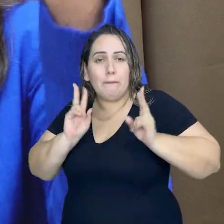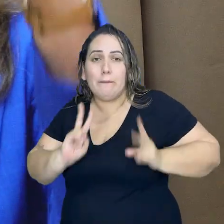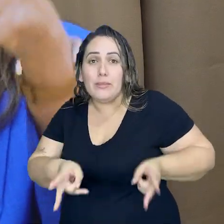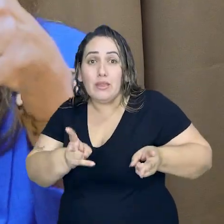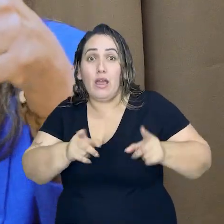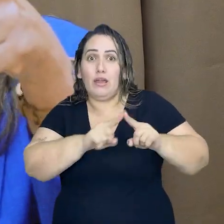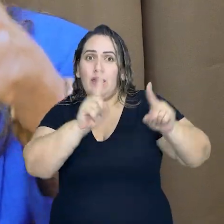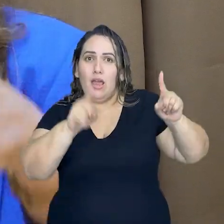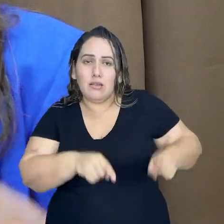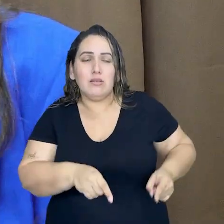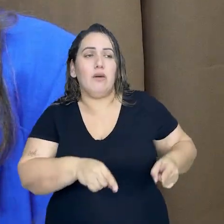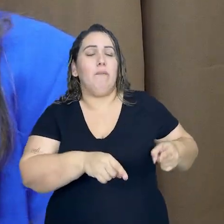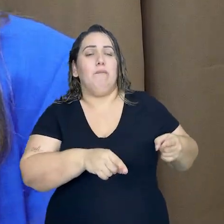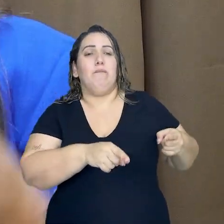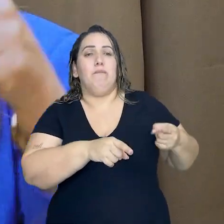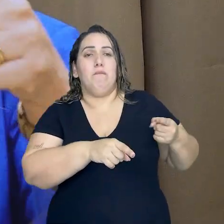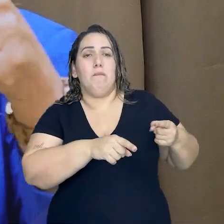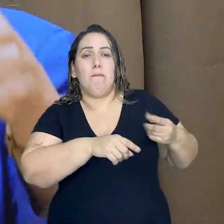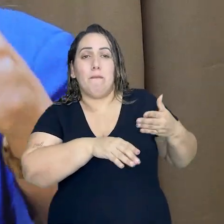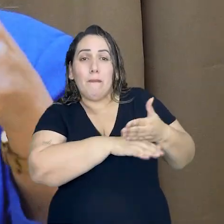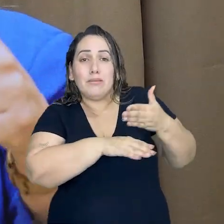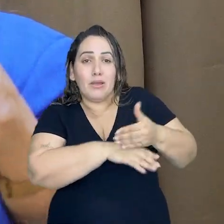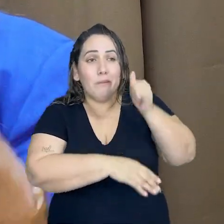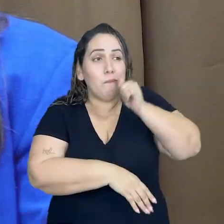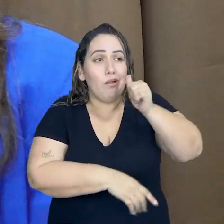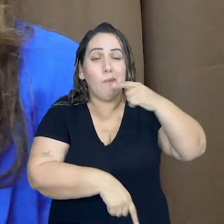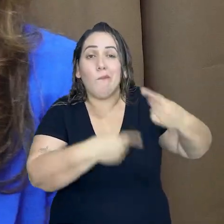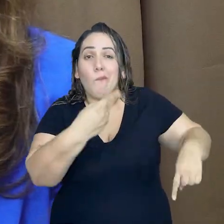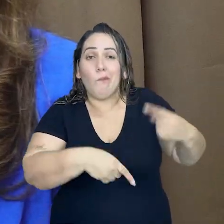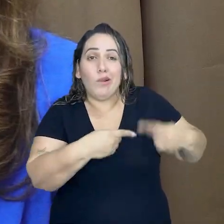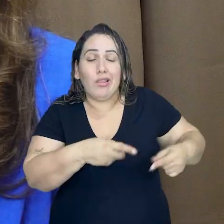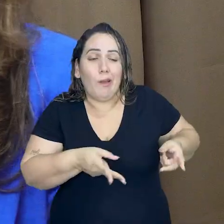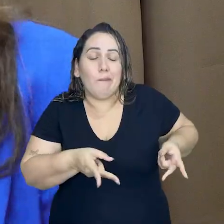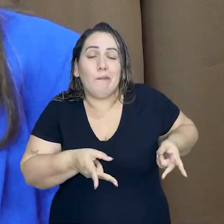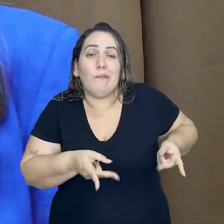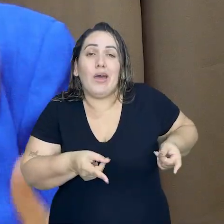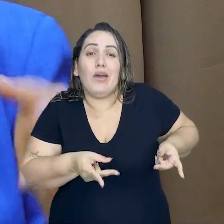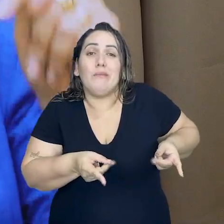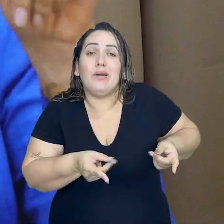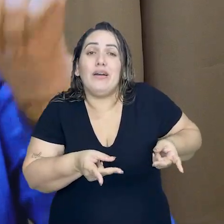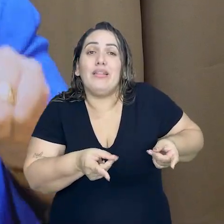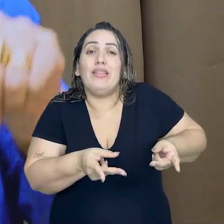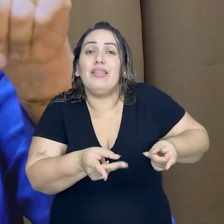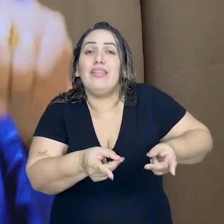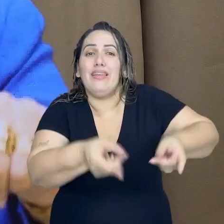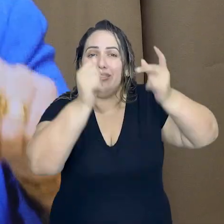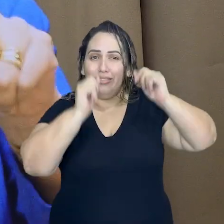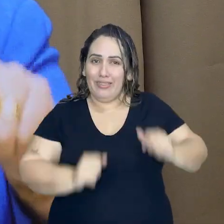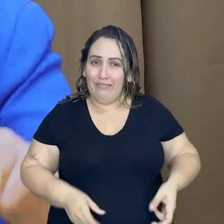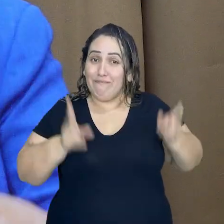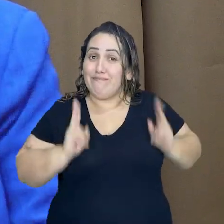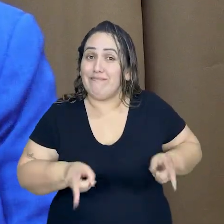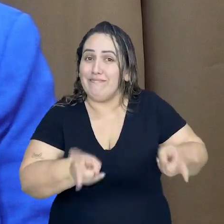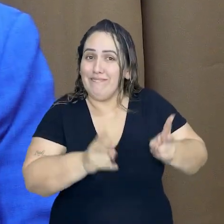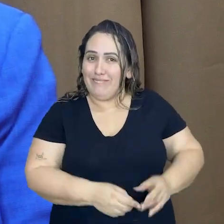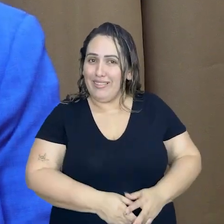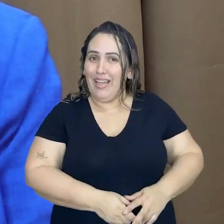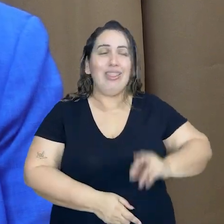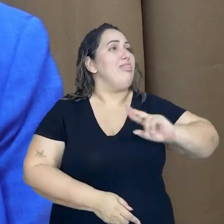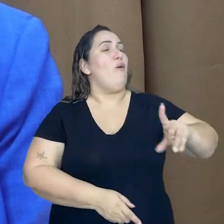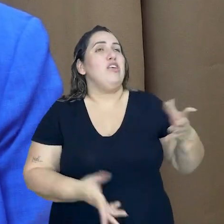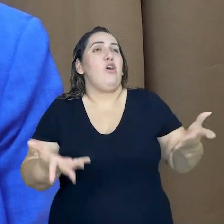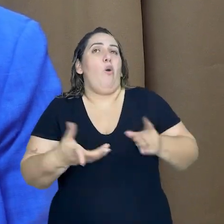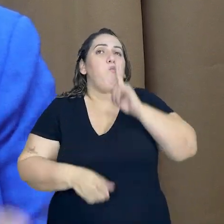Justiça Eleitoral, legal, eu achei muito, muito boa essa ideia. Eu vou realmente para não desvirtuar a natureza. Se ele não